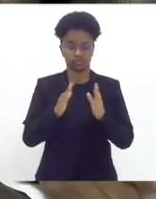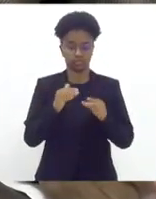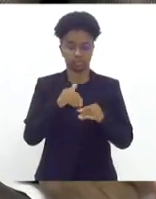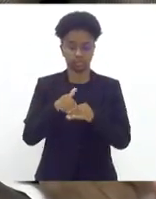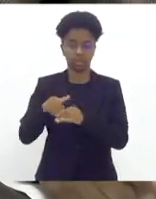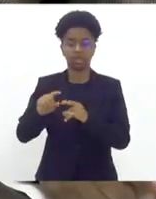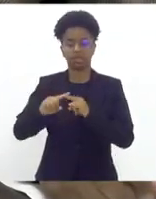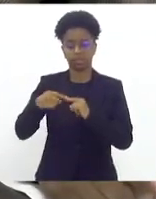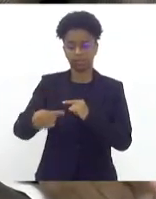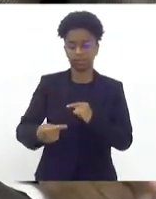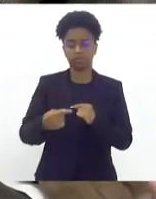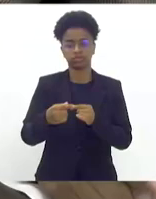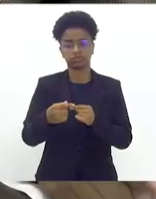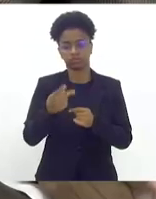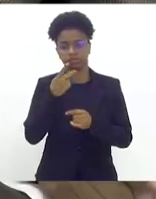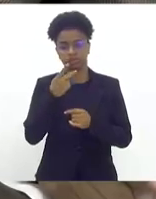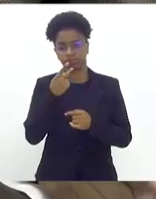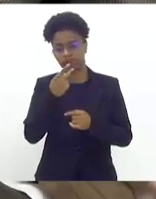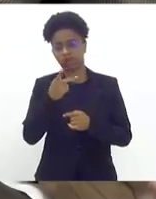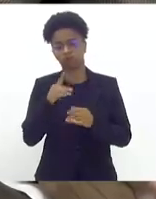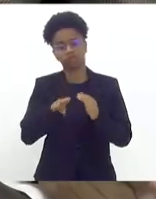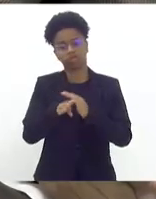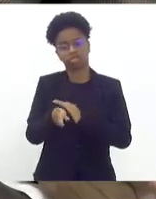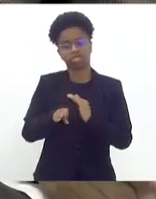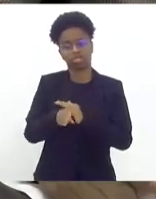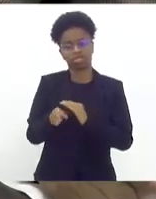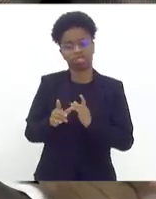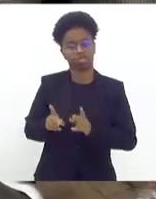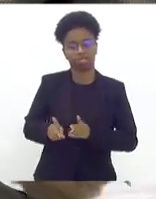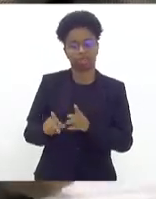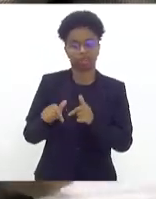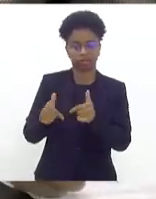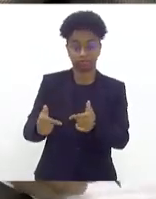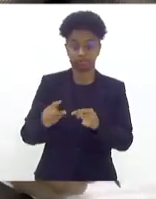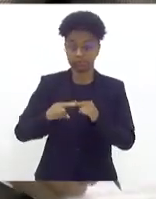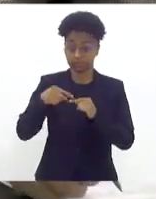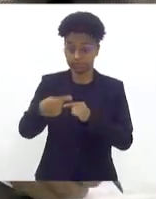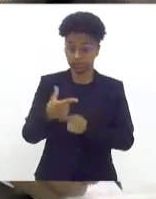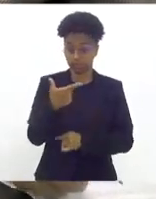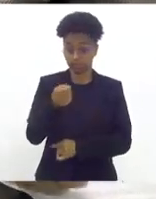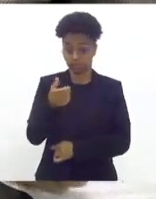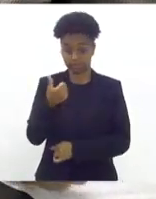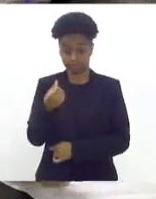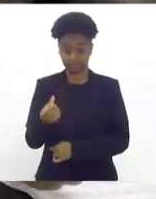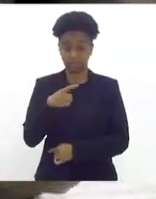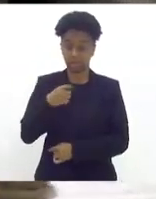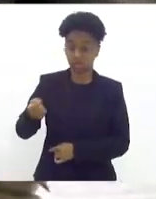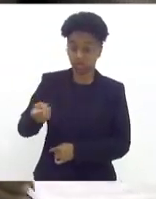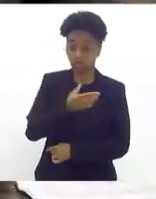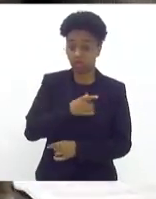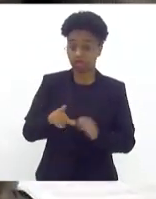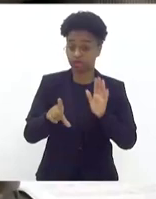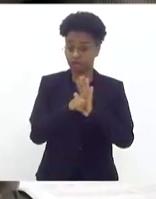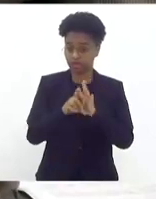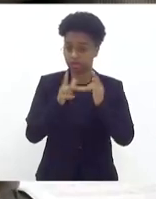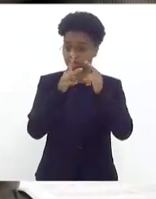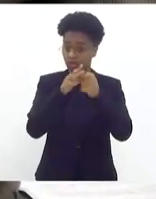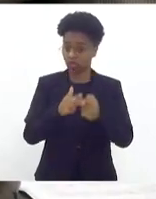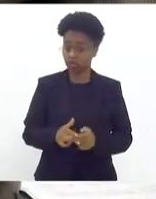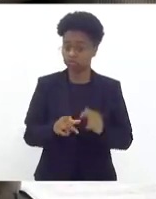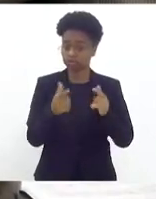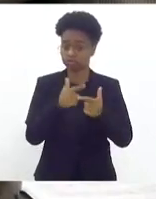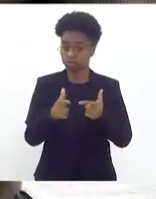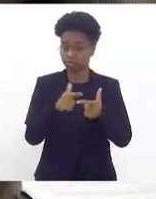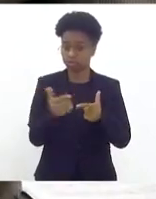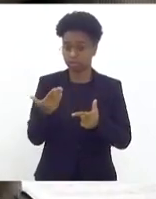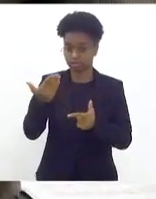vício de iniciativa. Muitos e muitos anos depois, em 2016, foi aprovada uma nova lei corrigindo os problemas